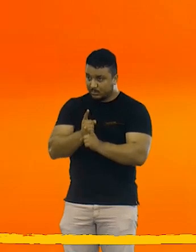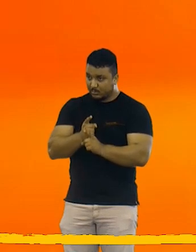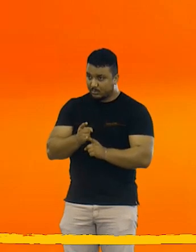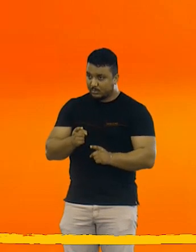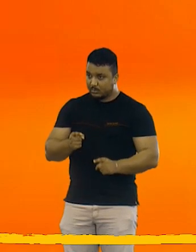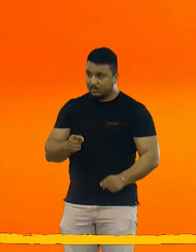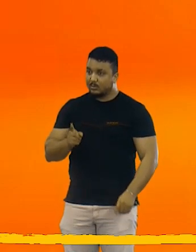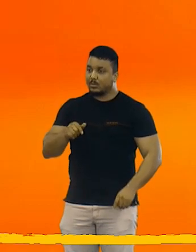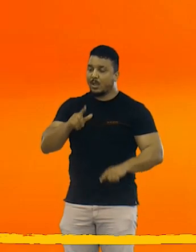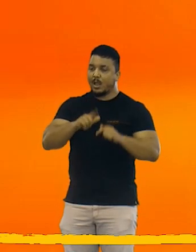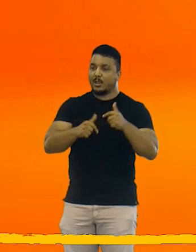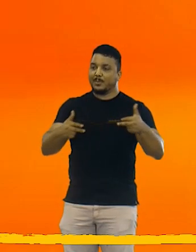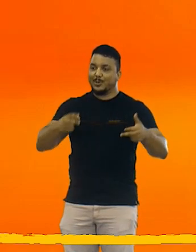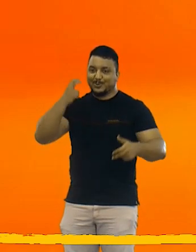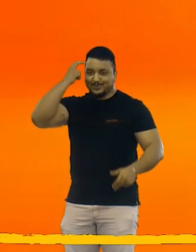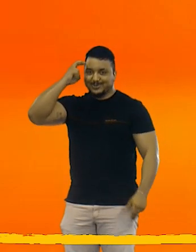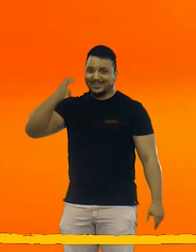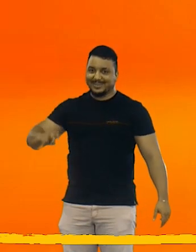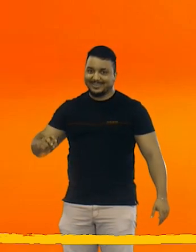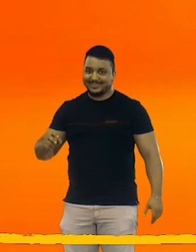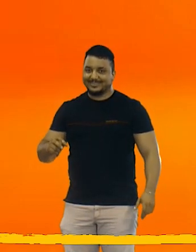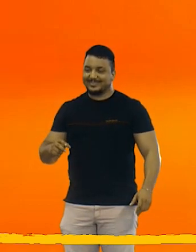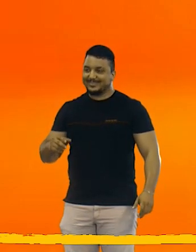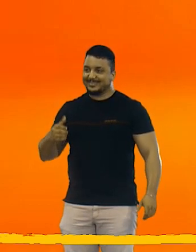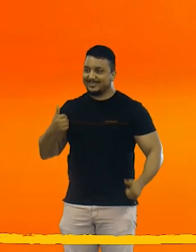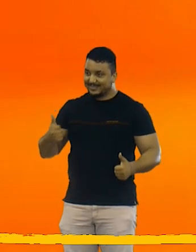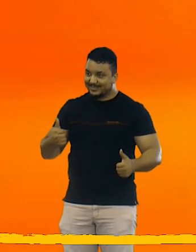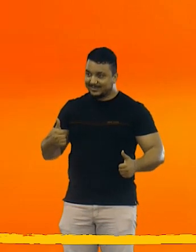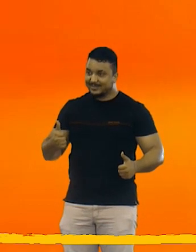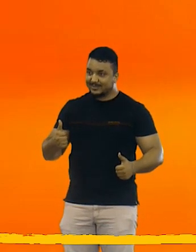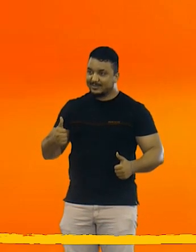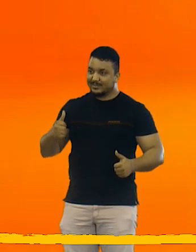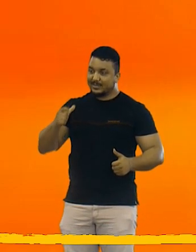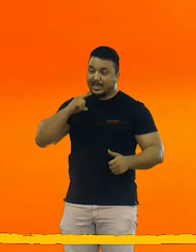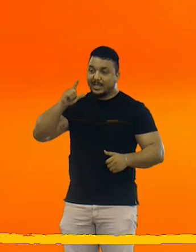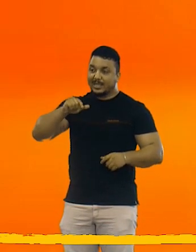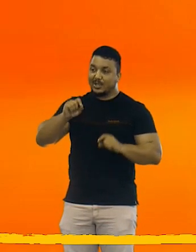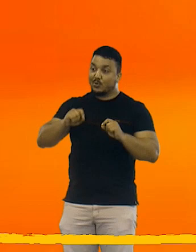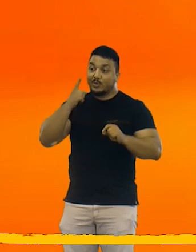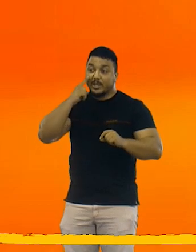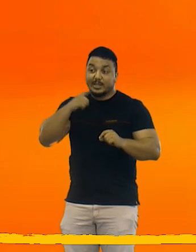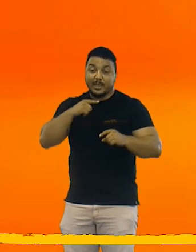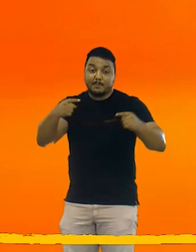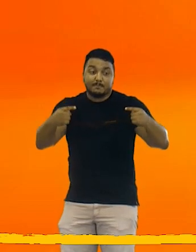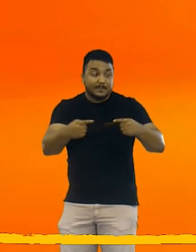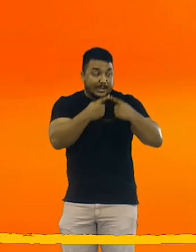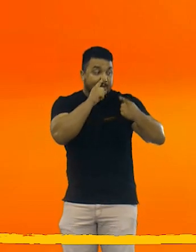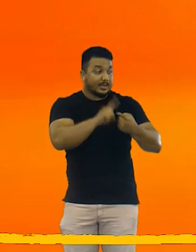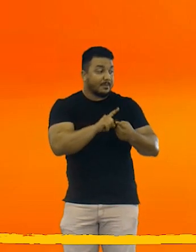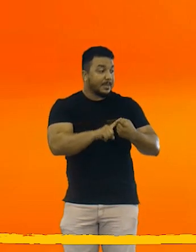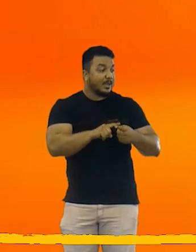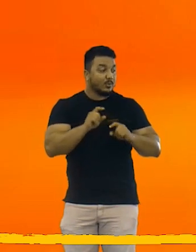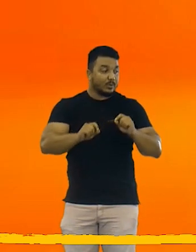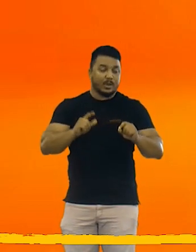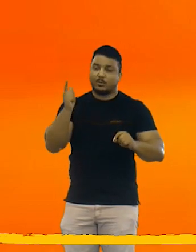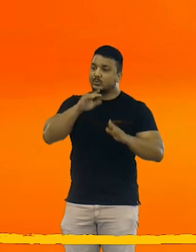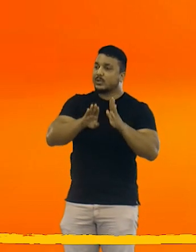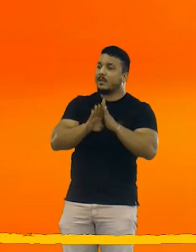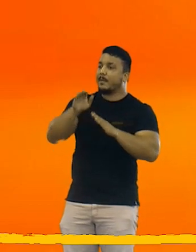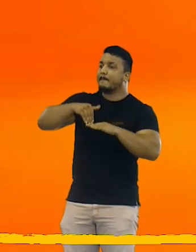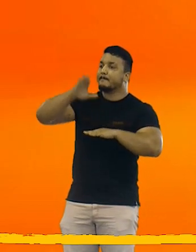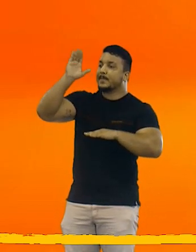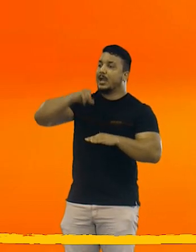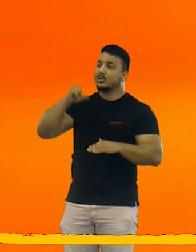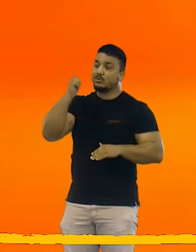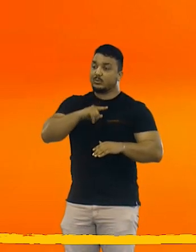elementos culturais. Tudo bem? Aí, olha só o que ele diz: ao mesmo tempo, ele aumentou a massa